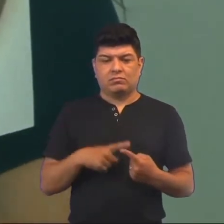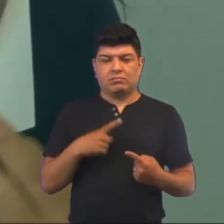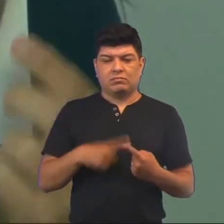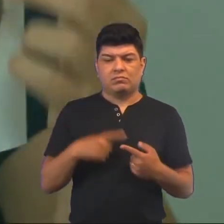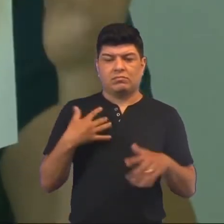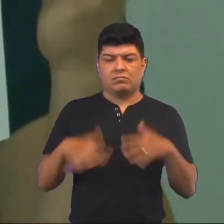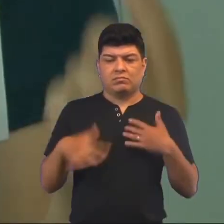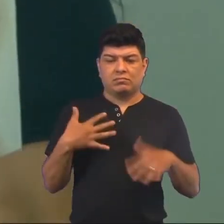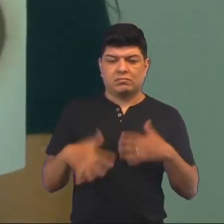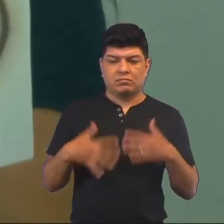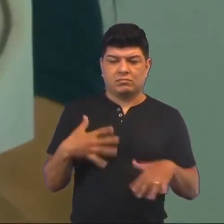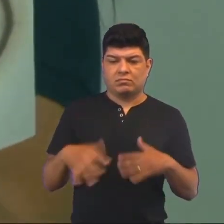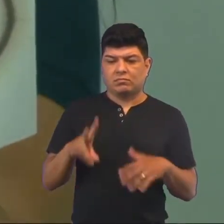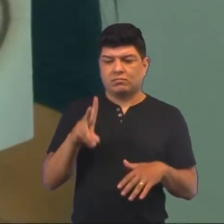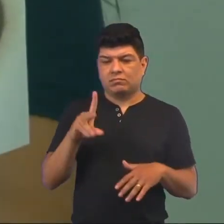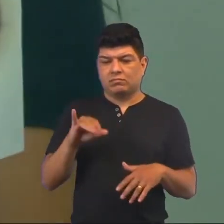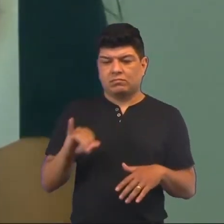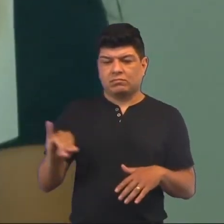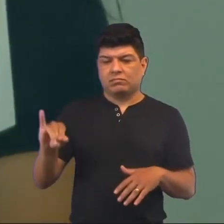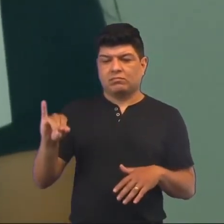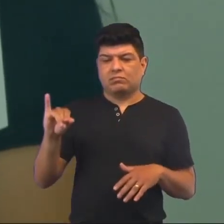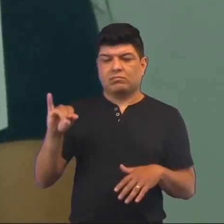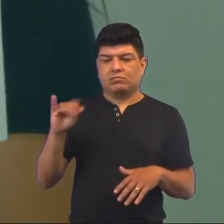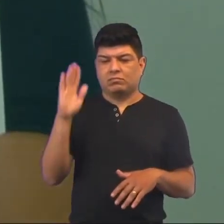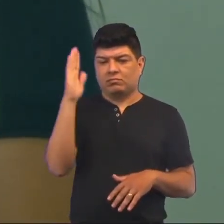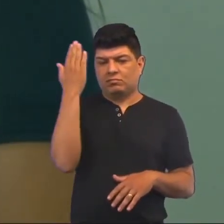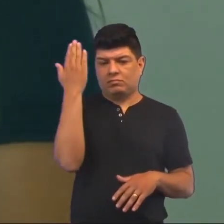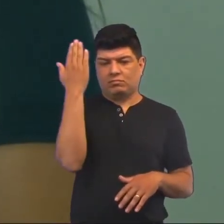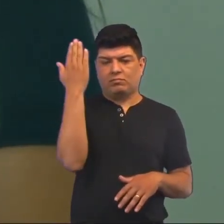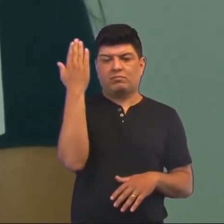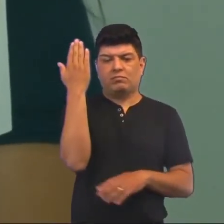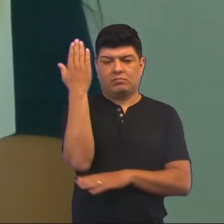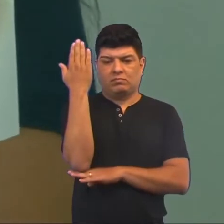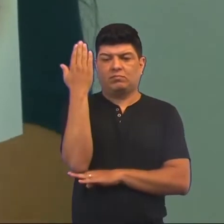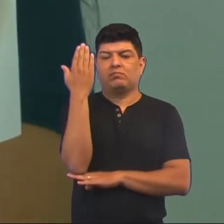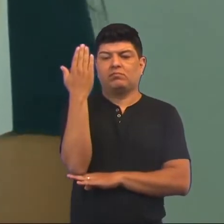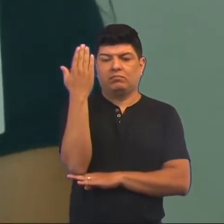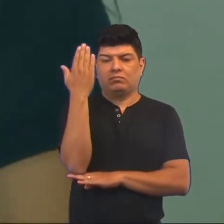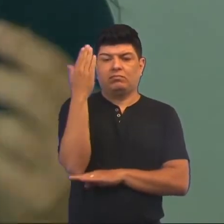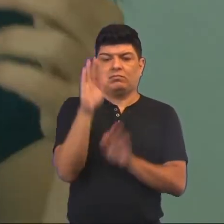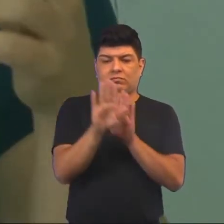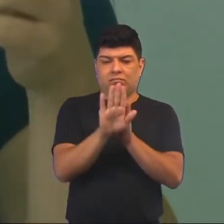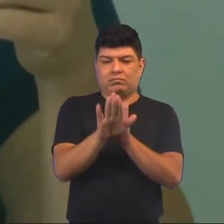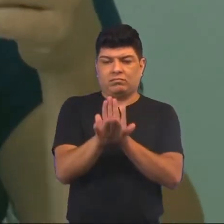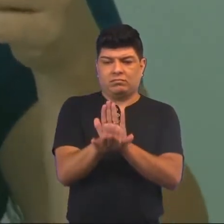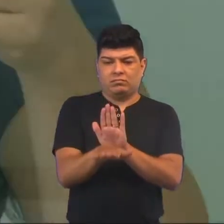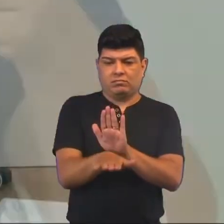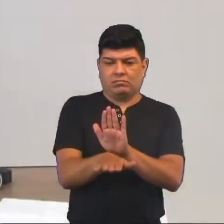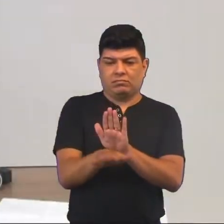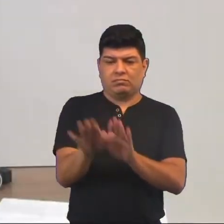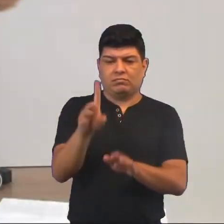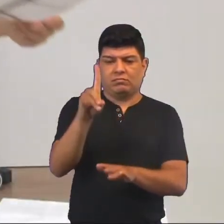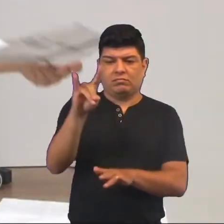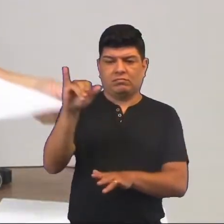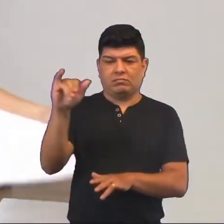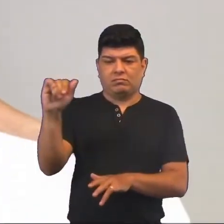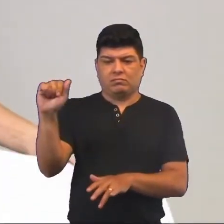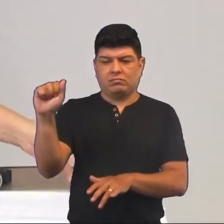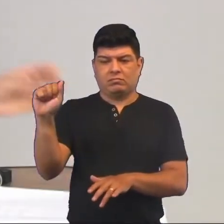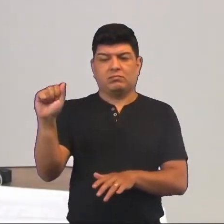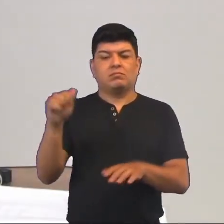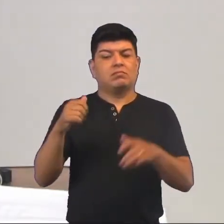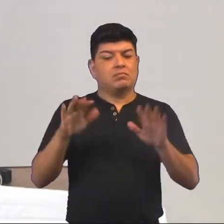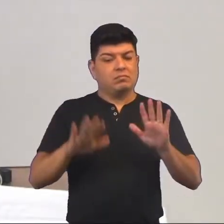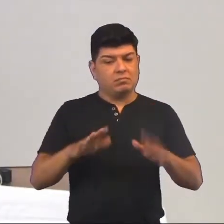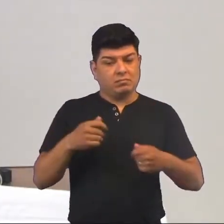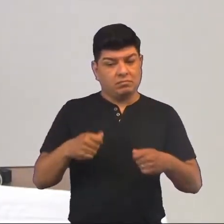fazendo um movimento. A projeção da vara, que a gente chama vara de gnomo, faz essas marcações no decorrer do dia. É claro,